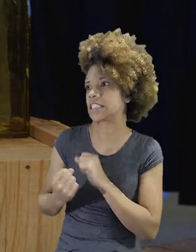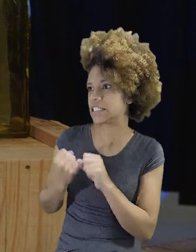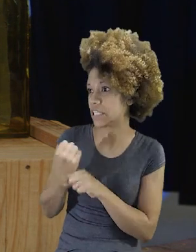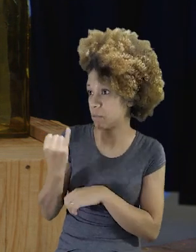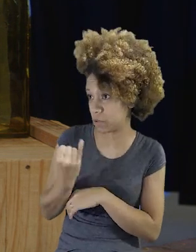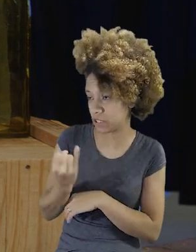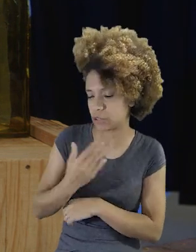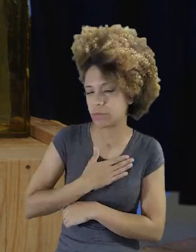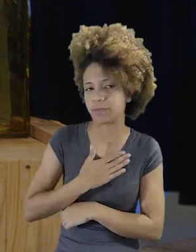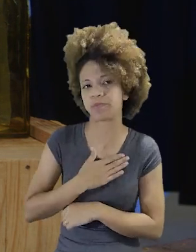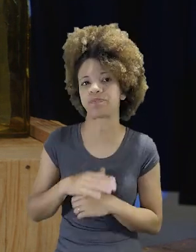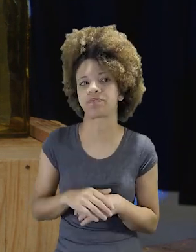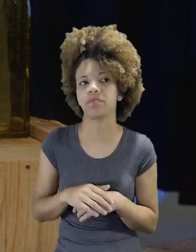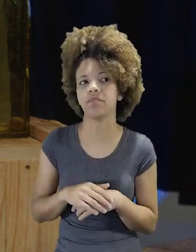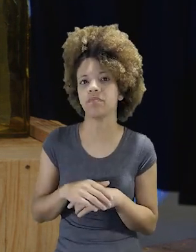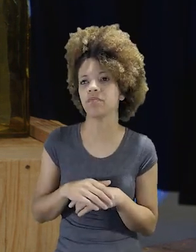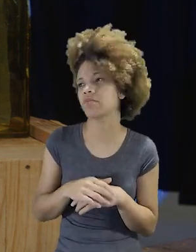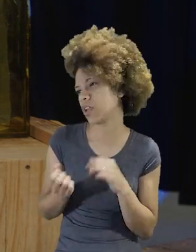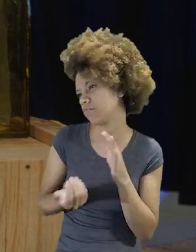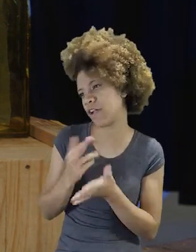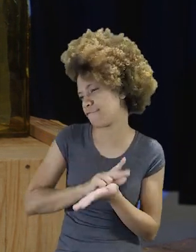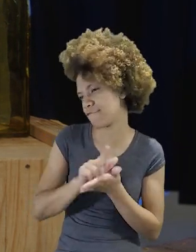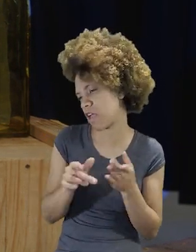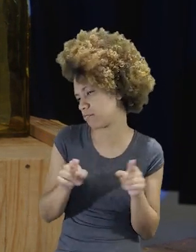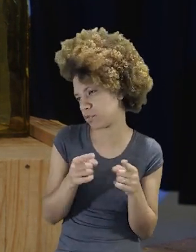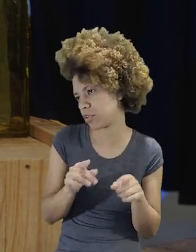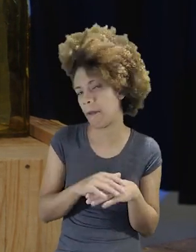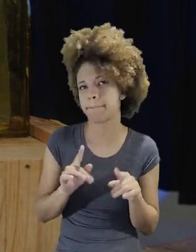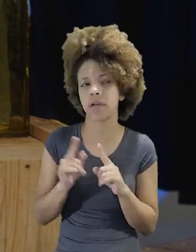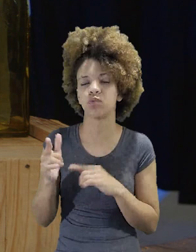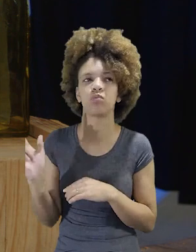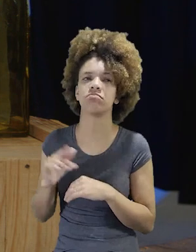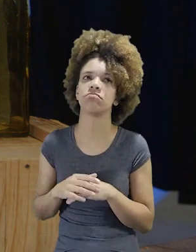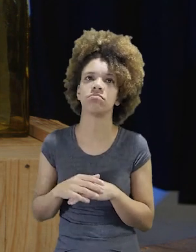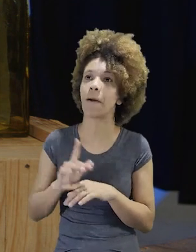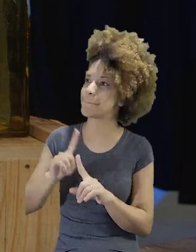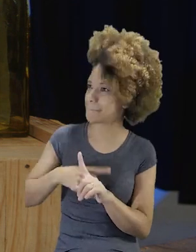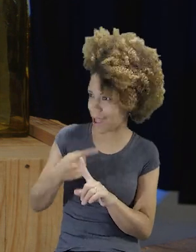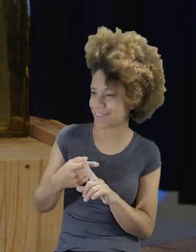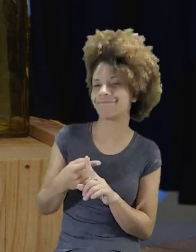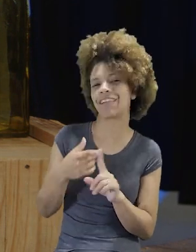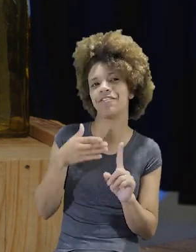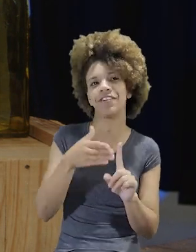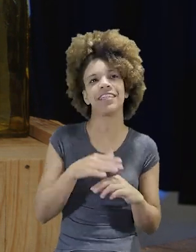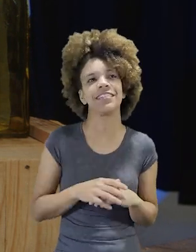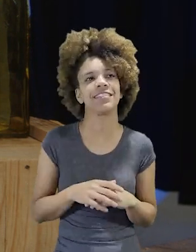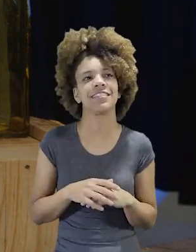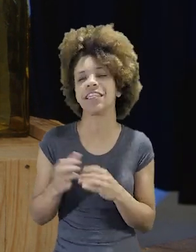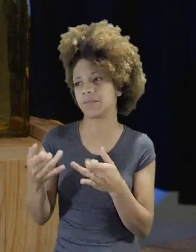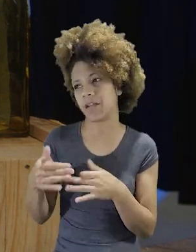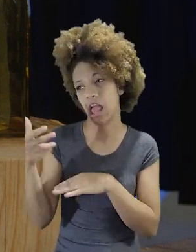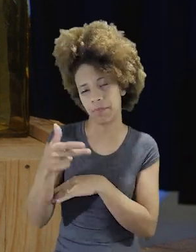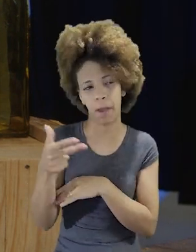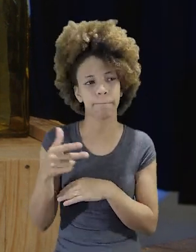esse ano foi muito importante para mim o lançamento acho que tem vários discos assim foi um outro mais um grande